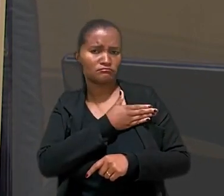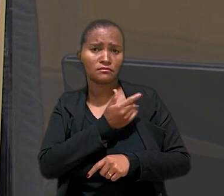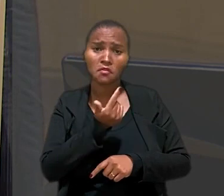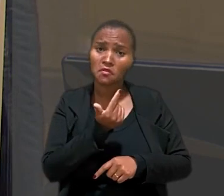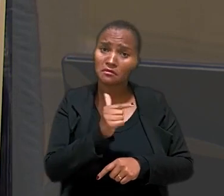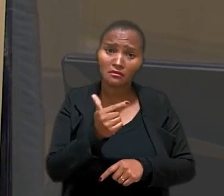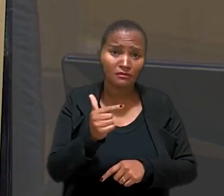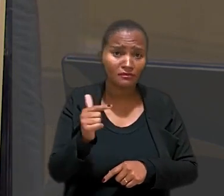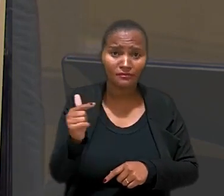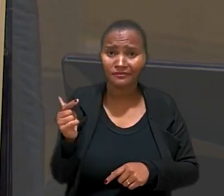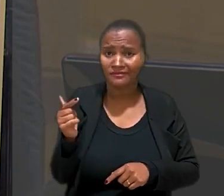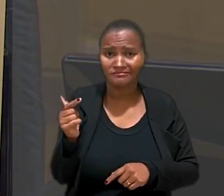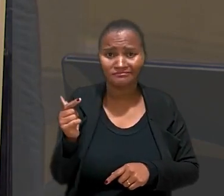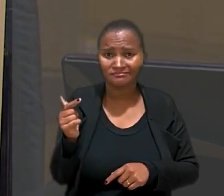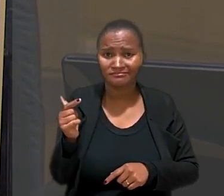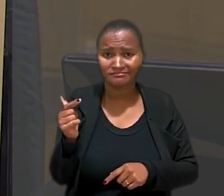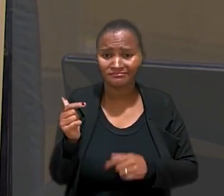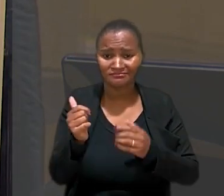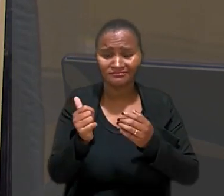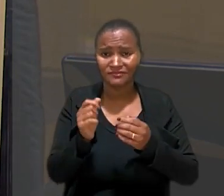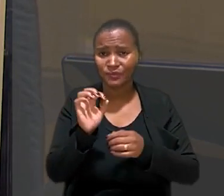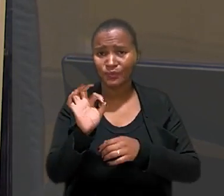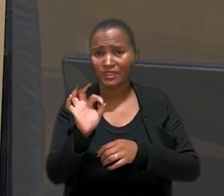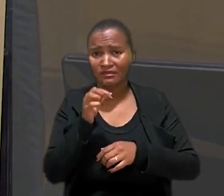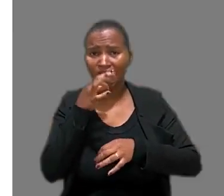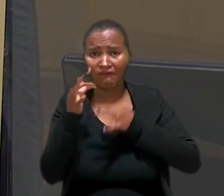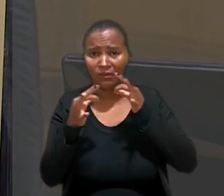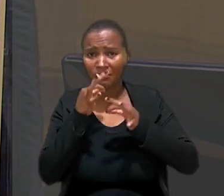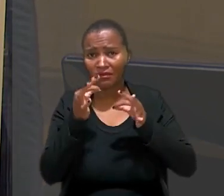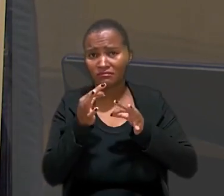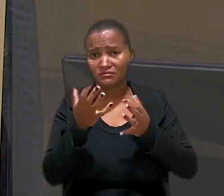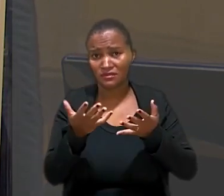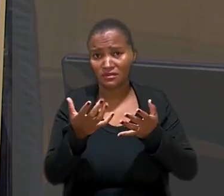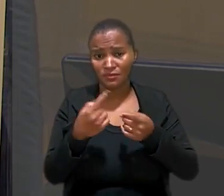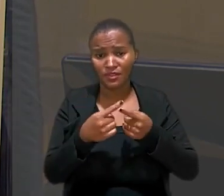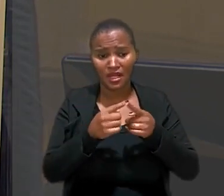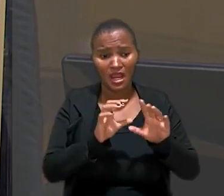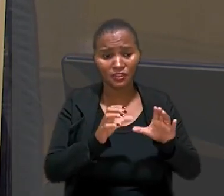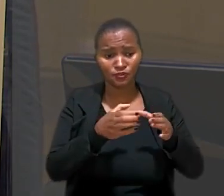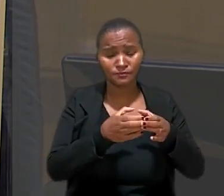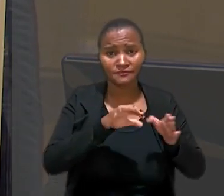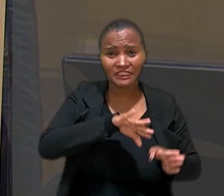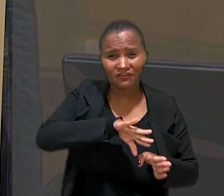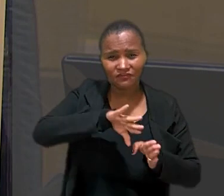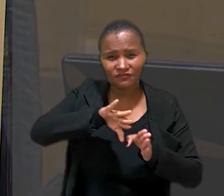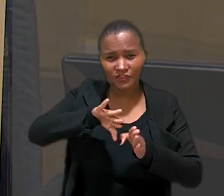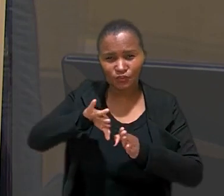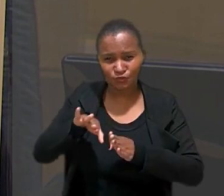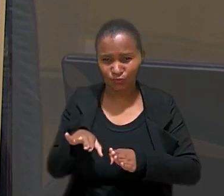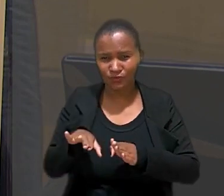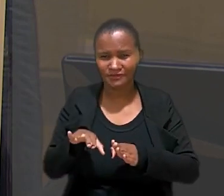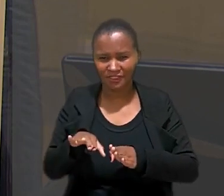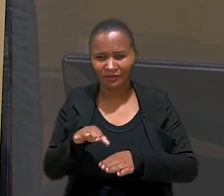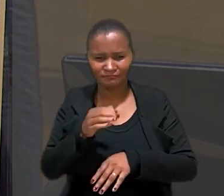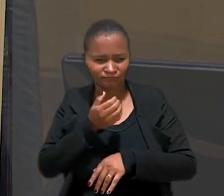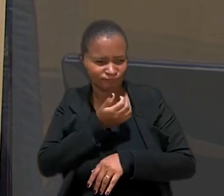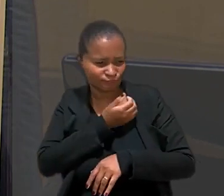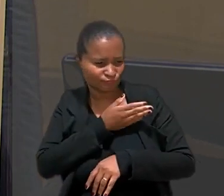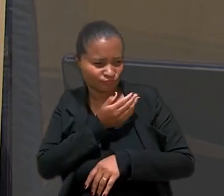e isso não há. Não há pelos fundamentos apresentados, de modo que a turma, quando afastou o